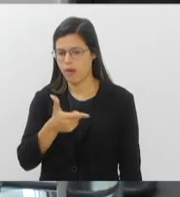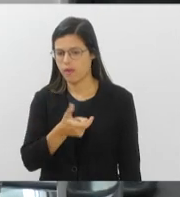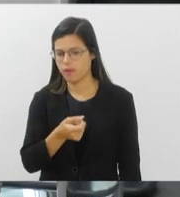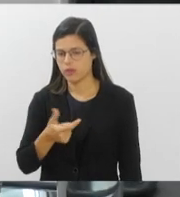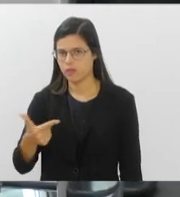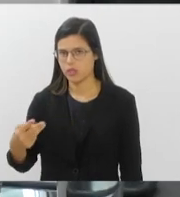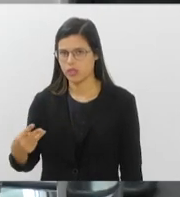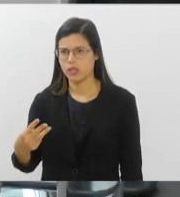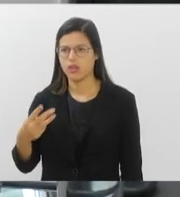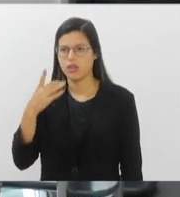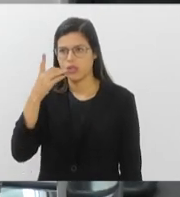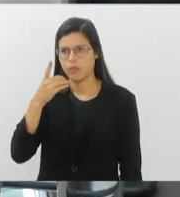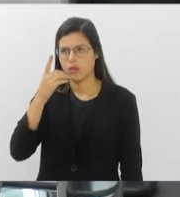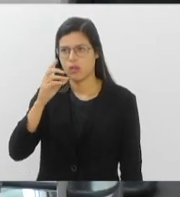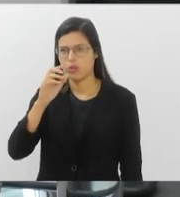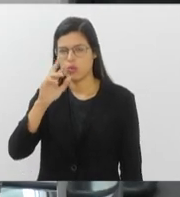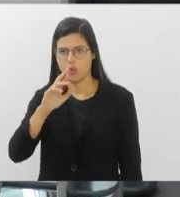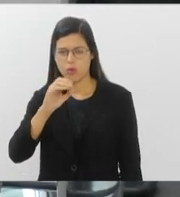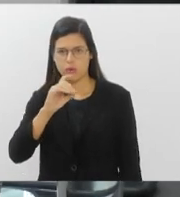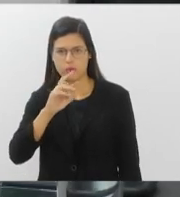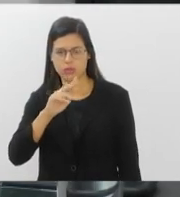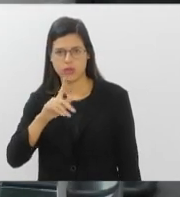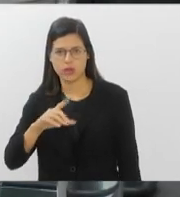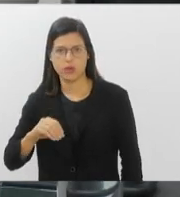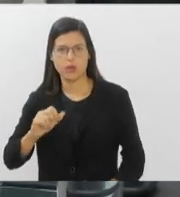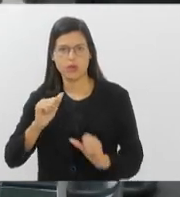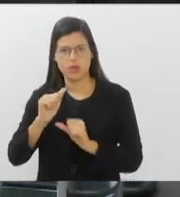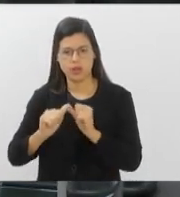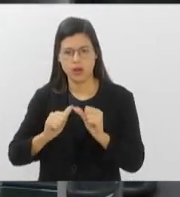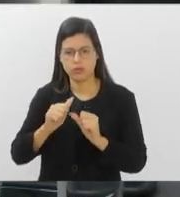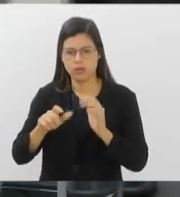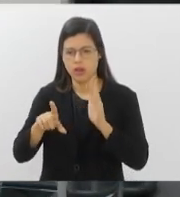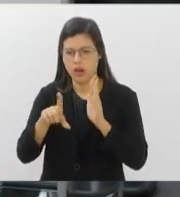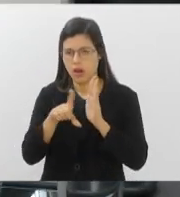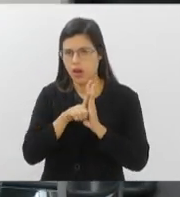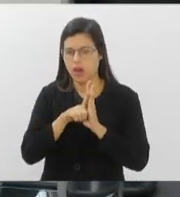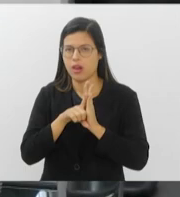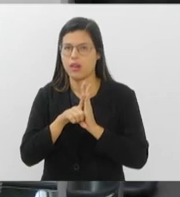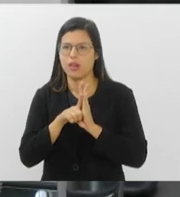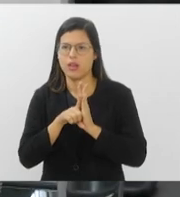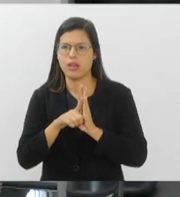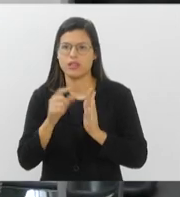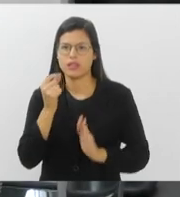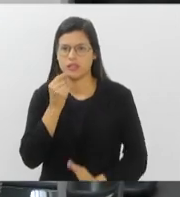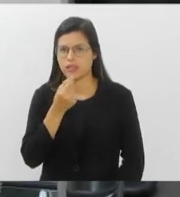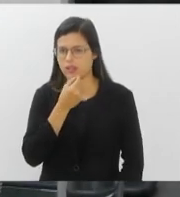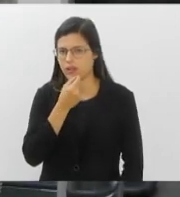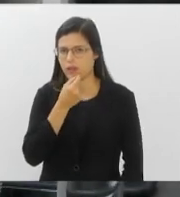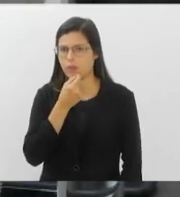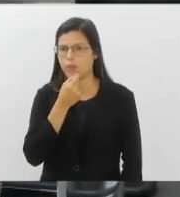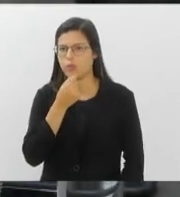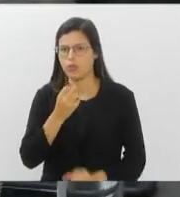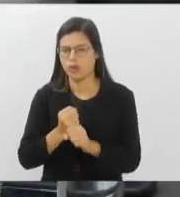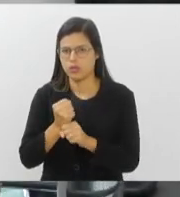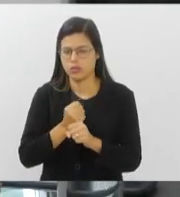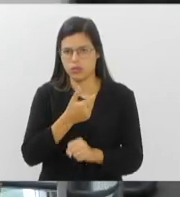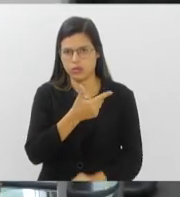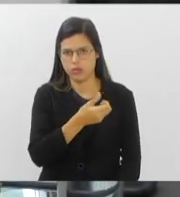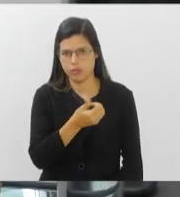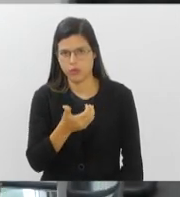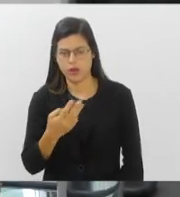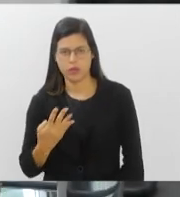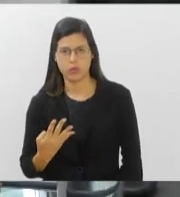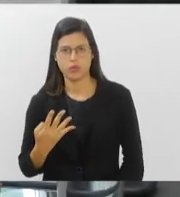altera a lei 6.890, de 19 de setembro de 2014, que dispõe sobre a obrigatoriedade da